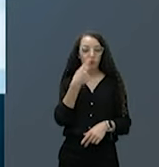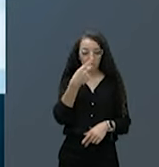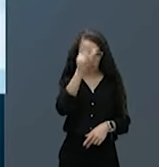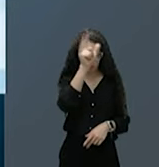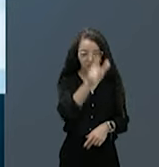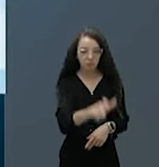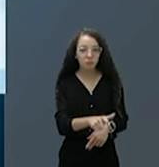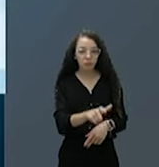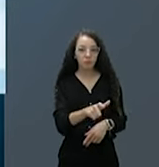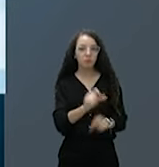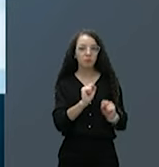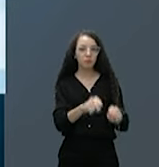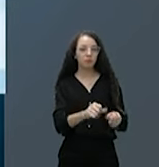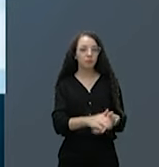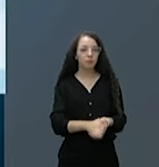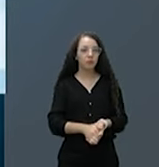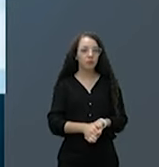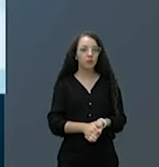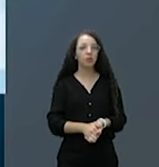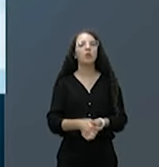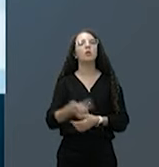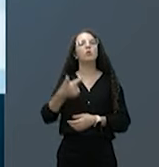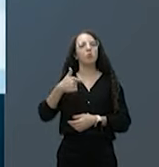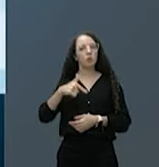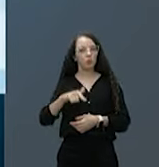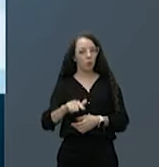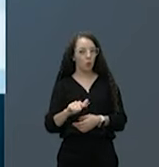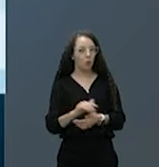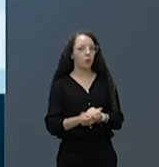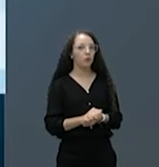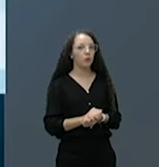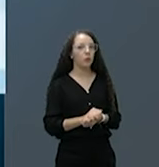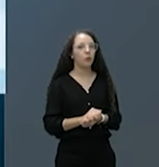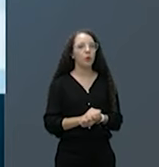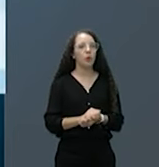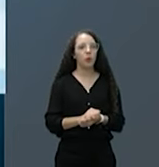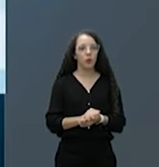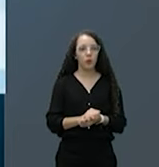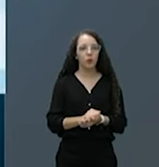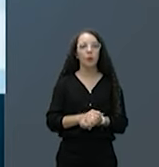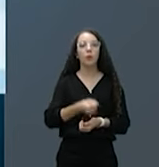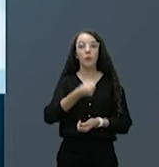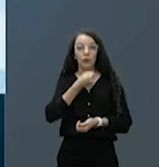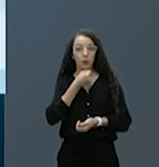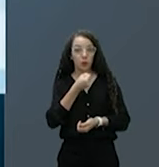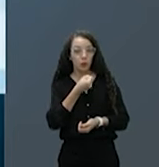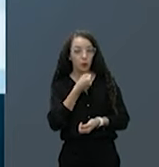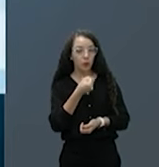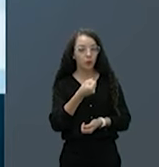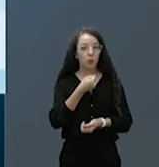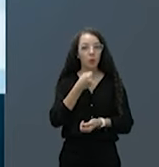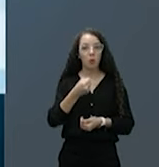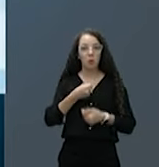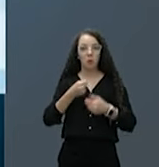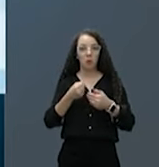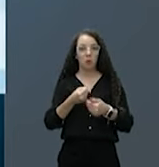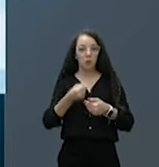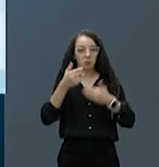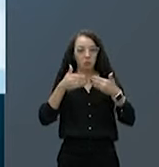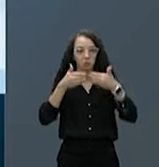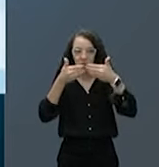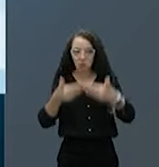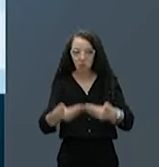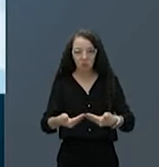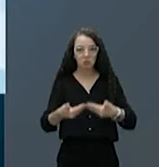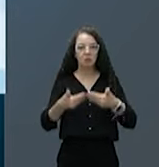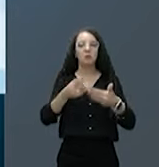aspas. O que eu friso, mais uma vez, no microfone, no meio do palanque, com a presença de várias pessoas e também